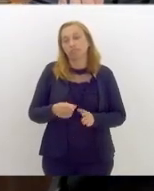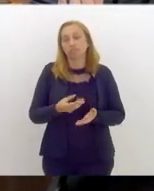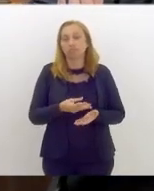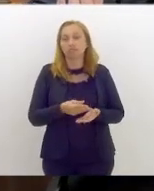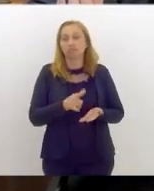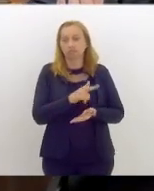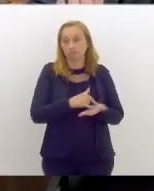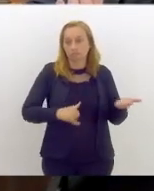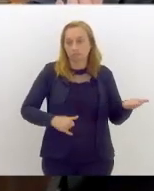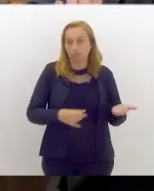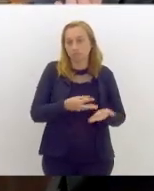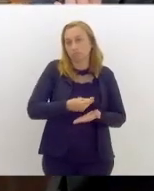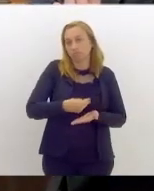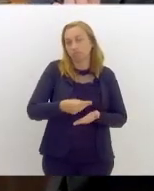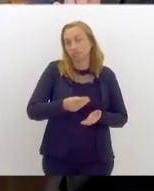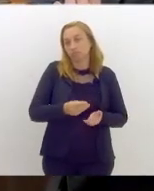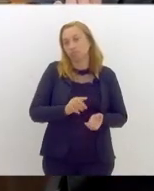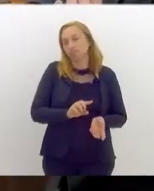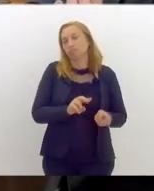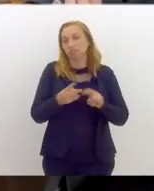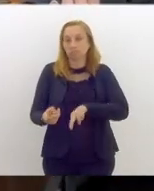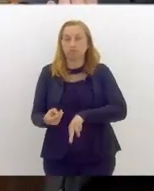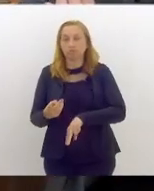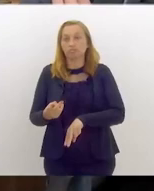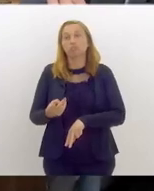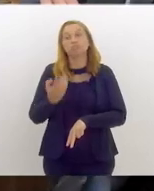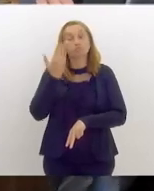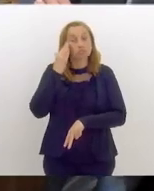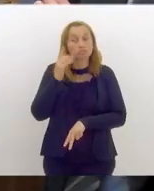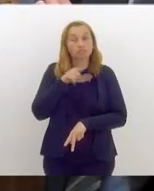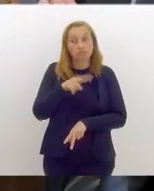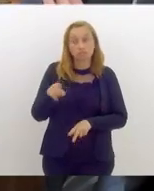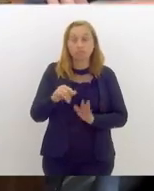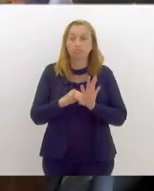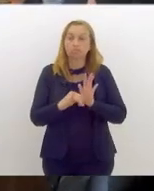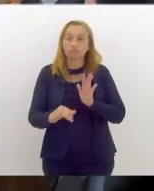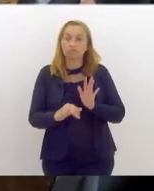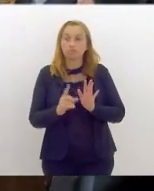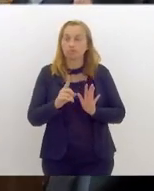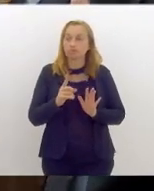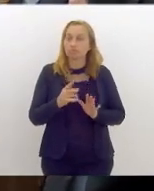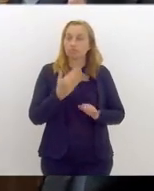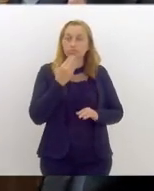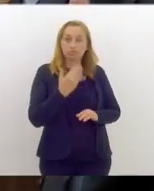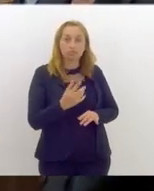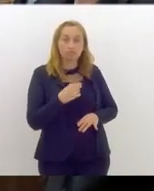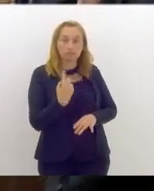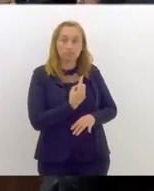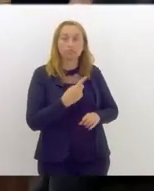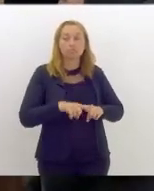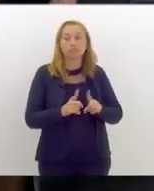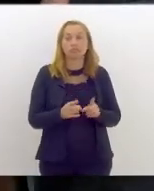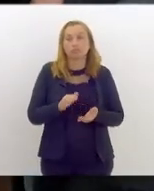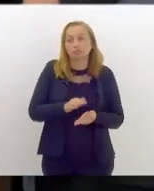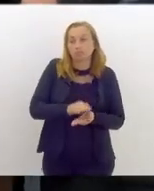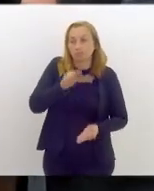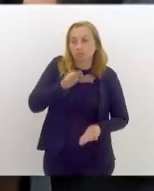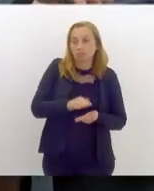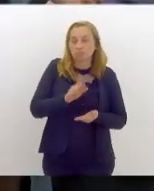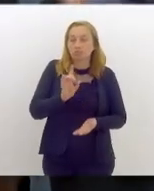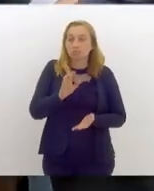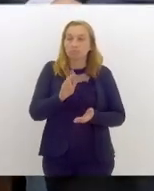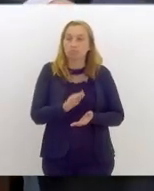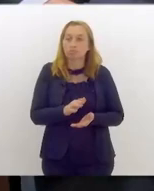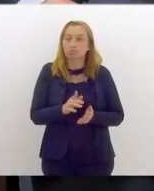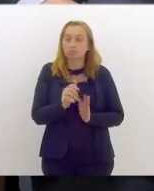encaminhadas entendo que por isso os anexos não tenham sido publicados não foi Por orientação Nossa foi porque realmente era um volume só o relatório